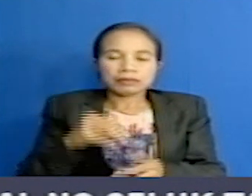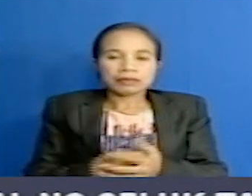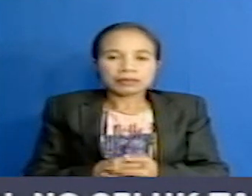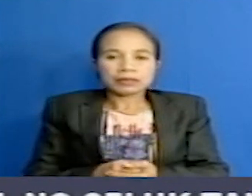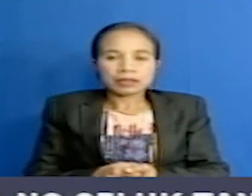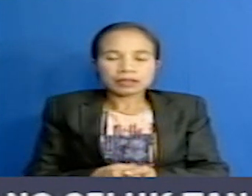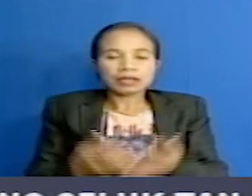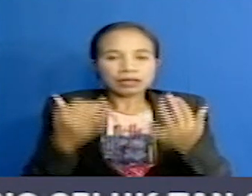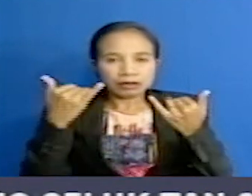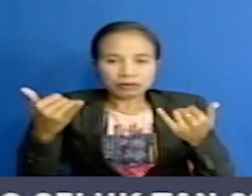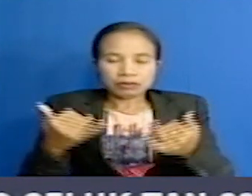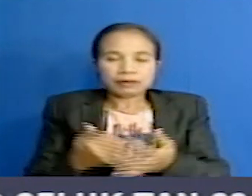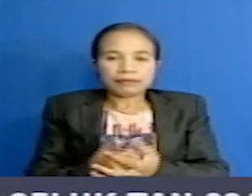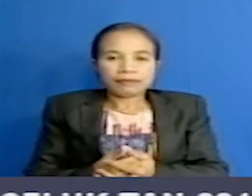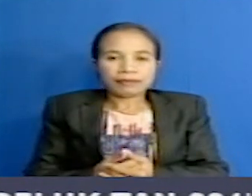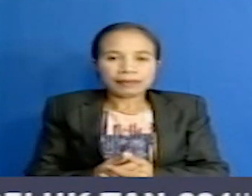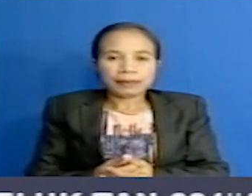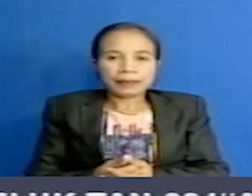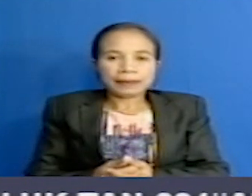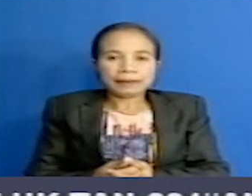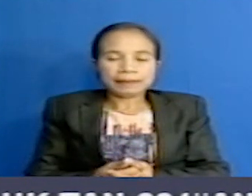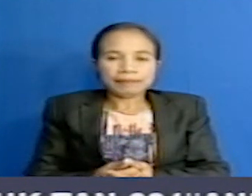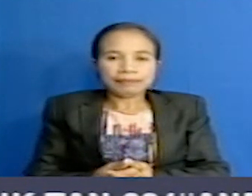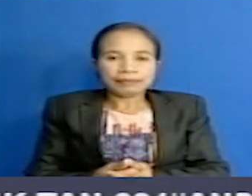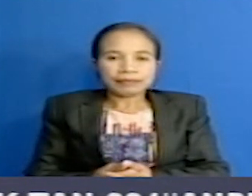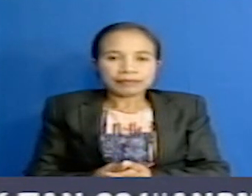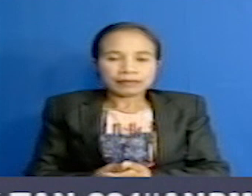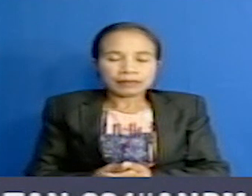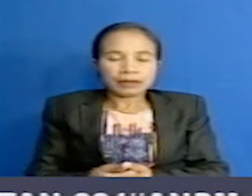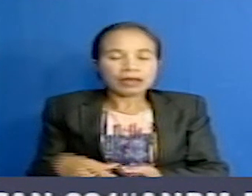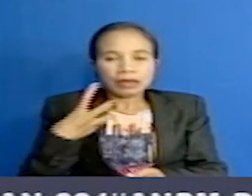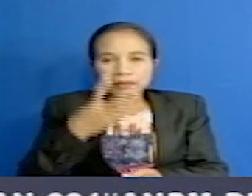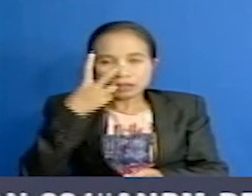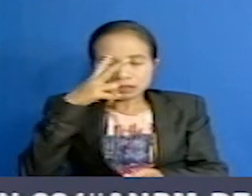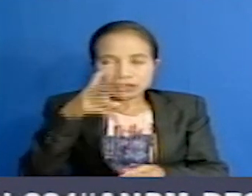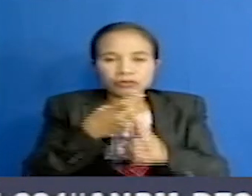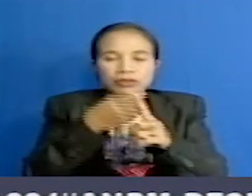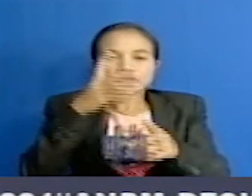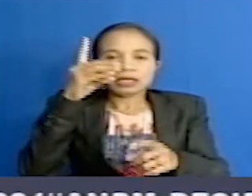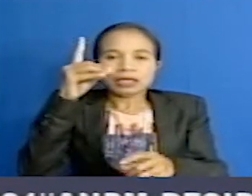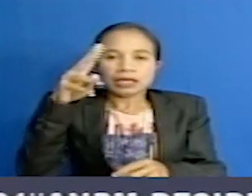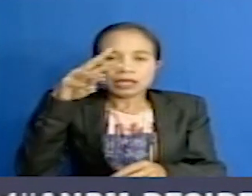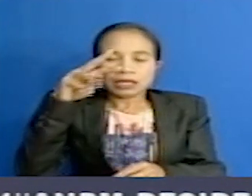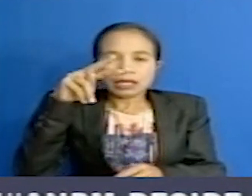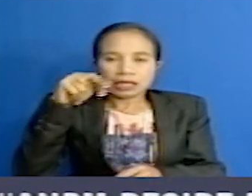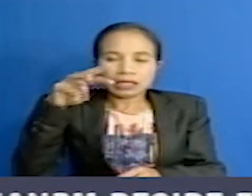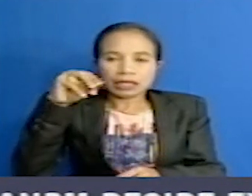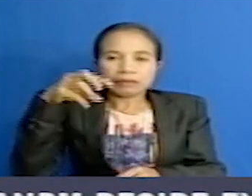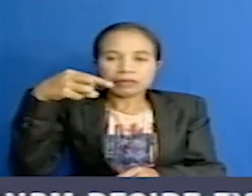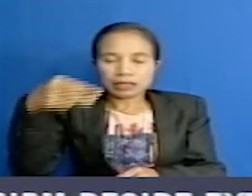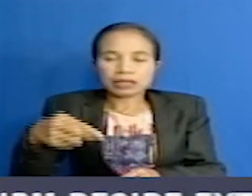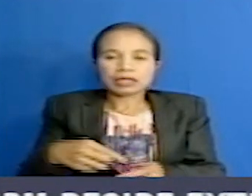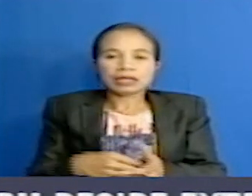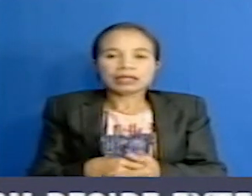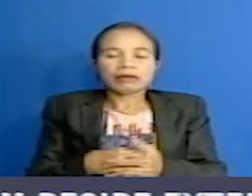da foi de dauk mas foi em horas liva a me update do Direção Nacional de Meteorologia update ona kata agora de dauk